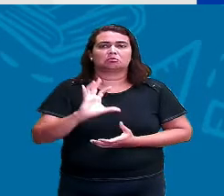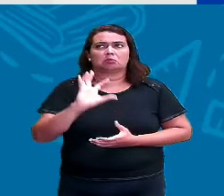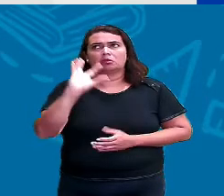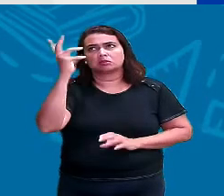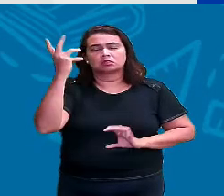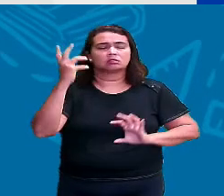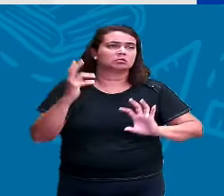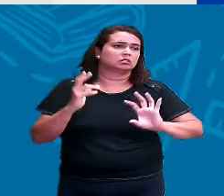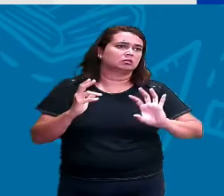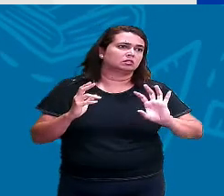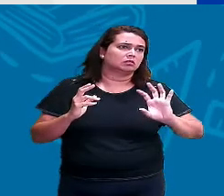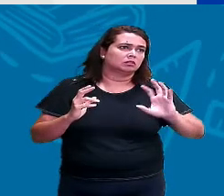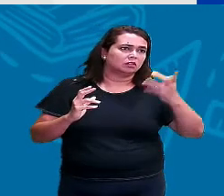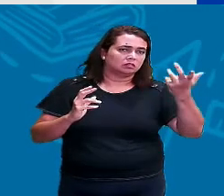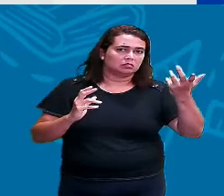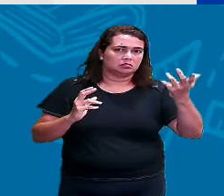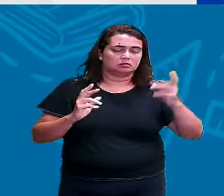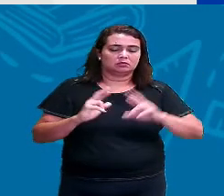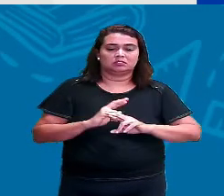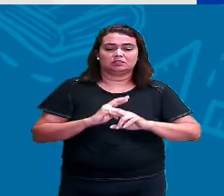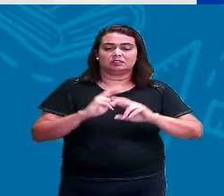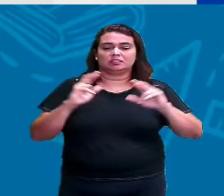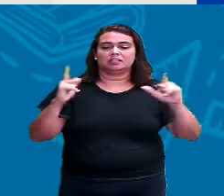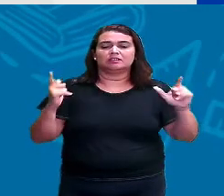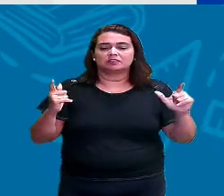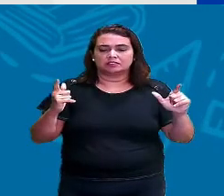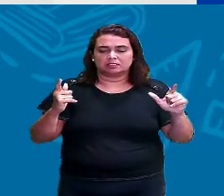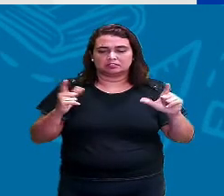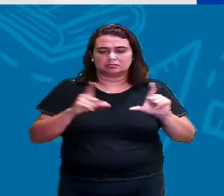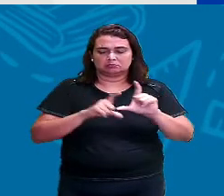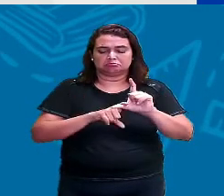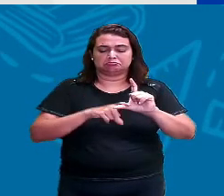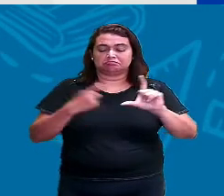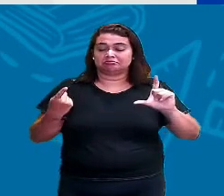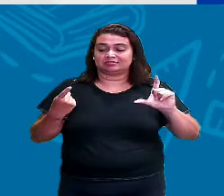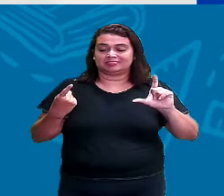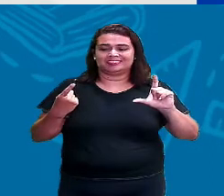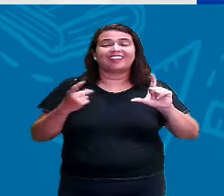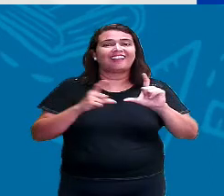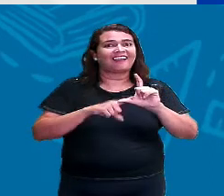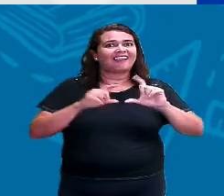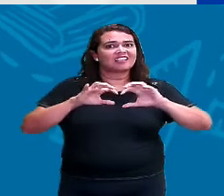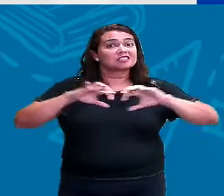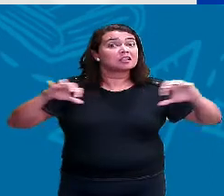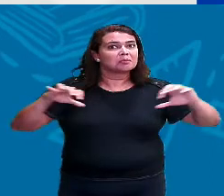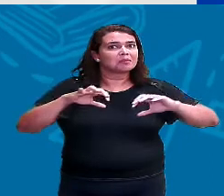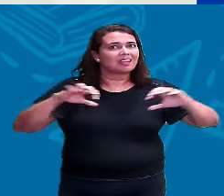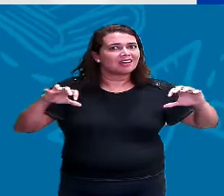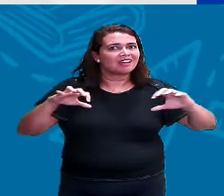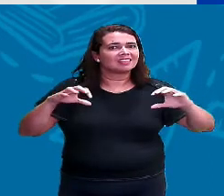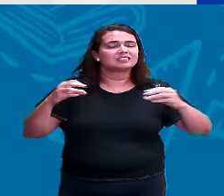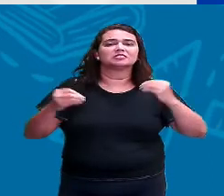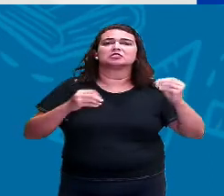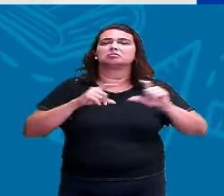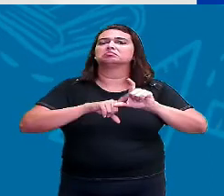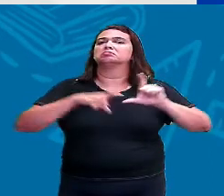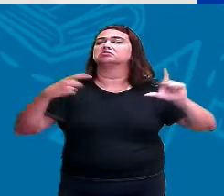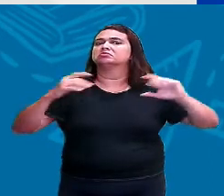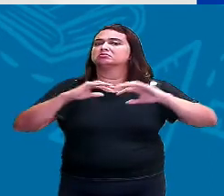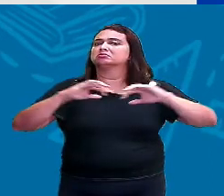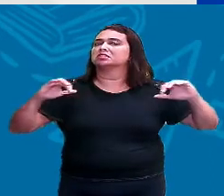evento independente, são eventos separados. Então, esses eventos